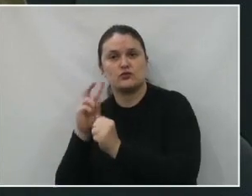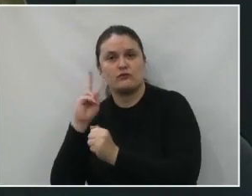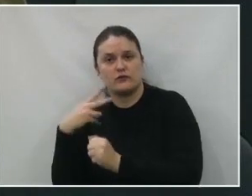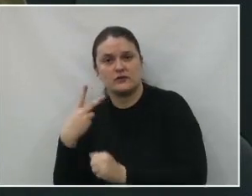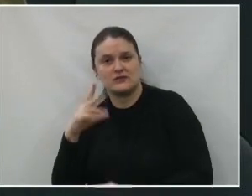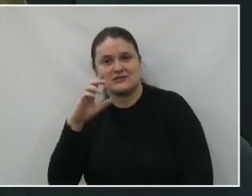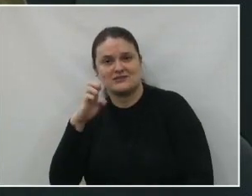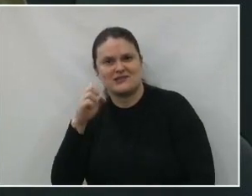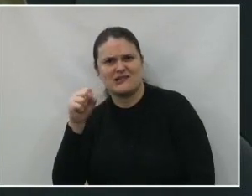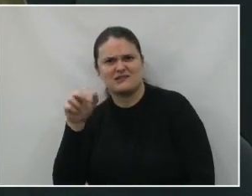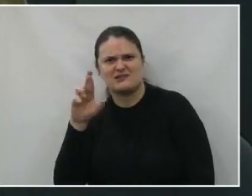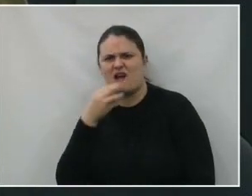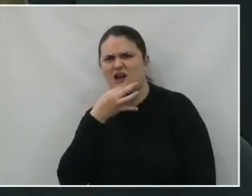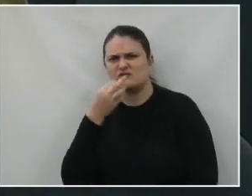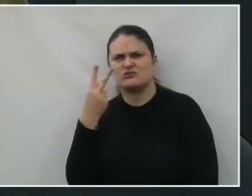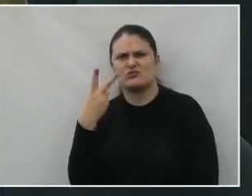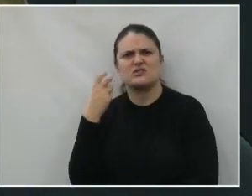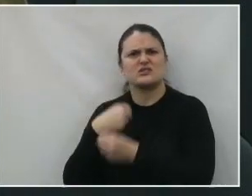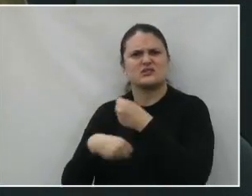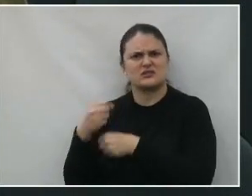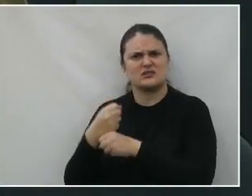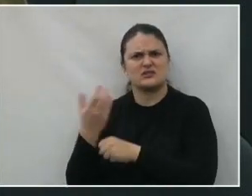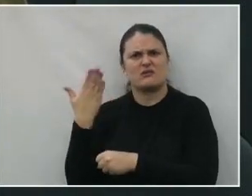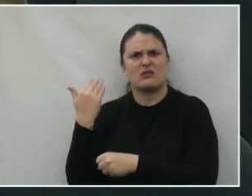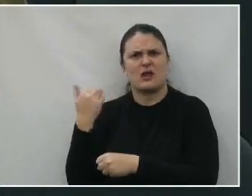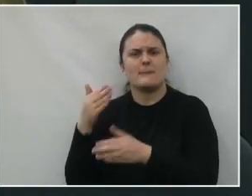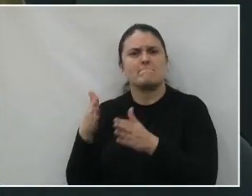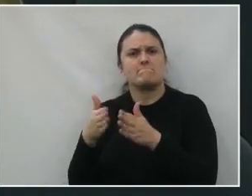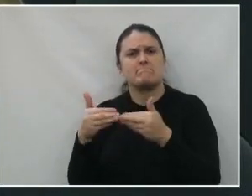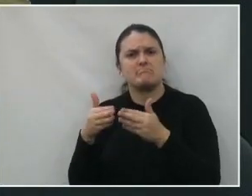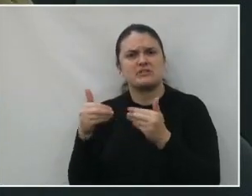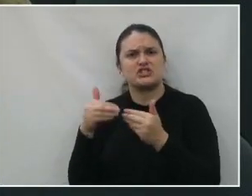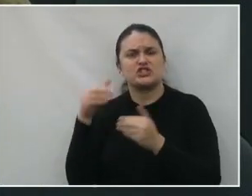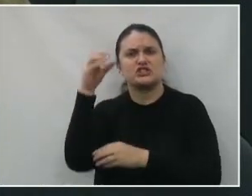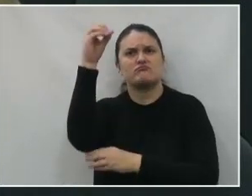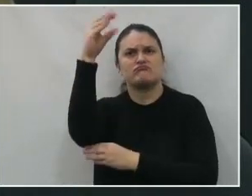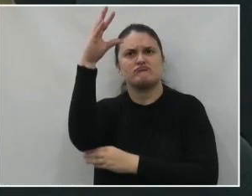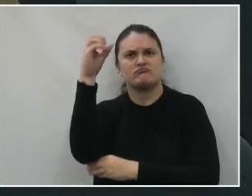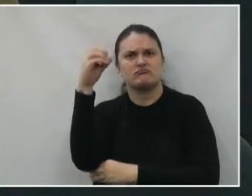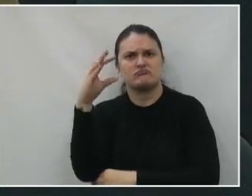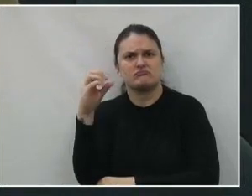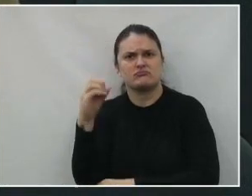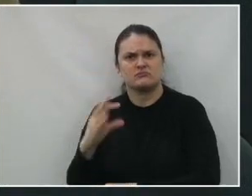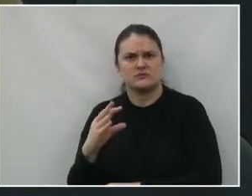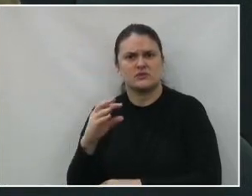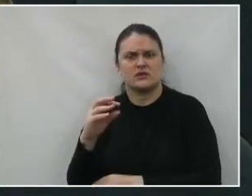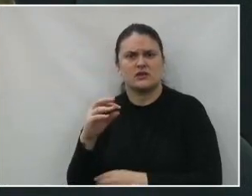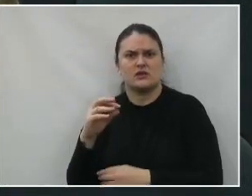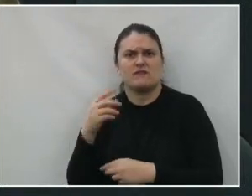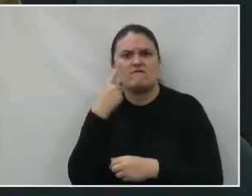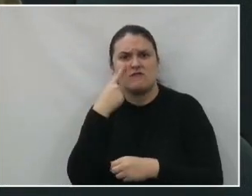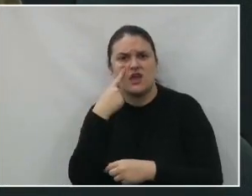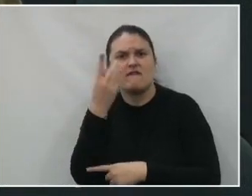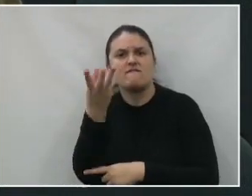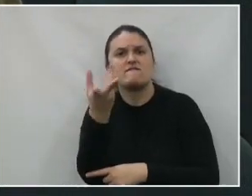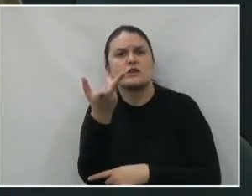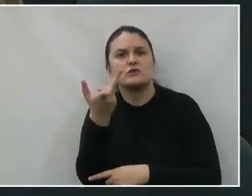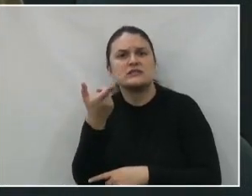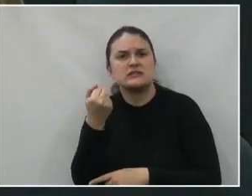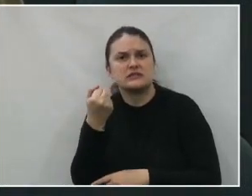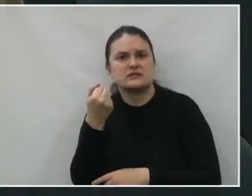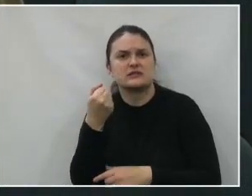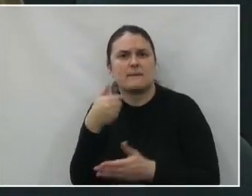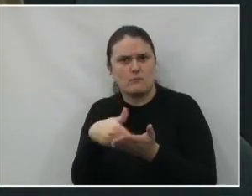Pinotti, já faz aqui uns 2 anos, né, César? Os pardais aqui na rua Marechal Deodoro. Hoje estava de tarde na rua Bento